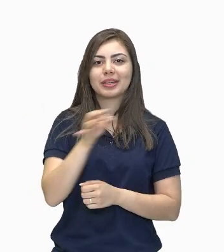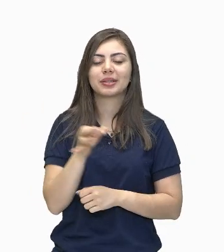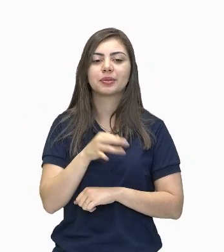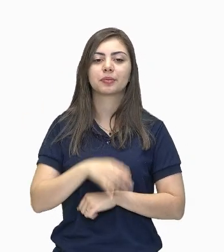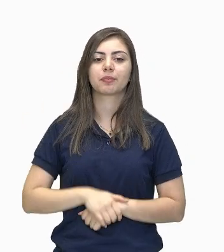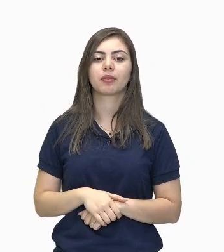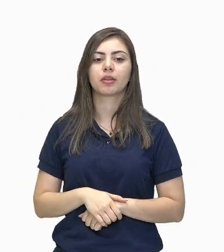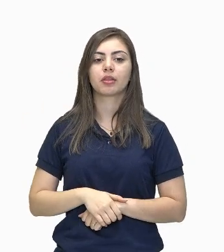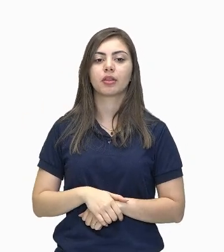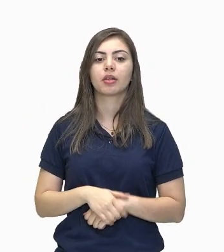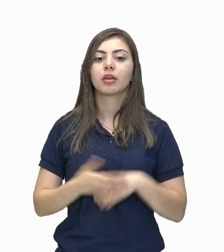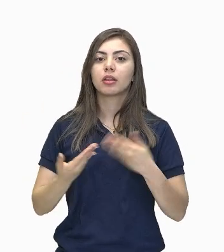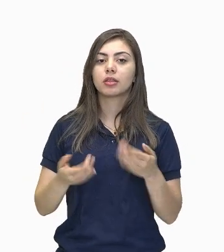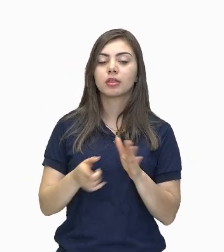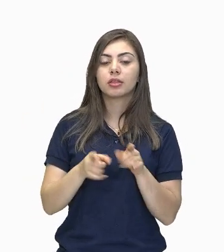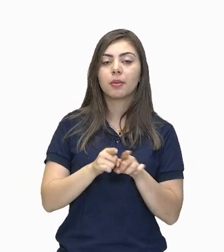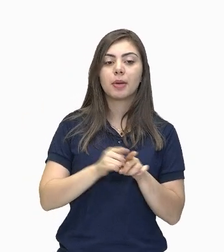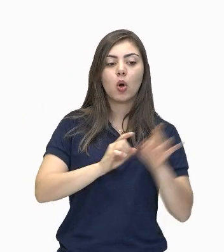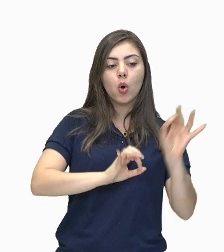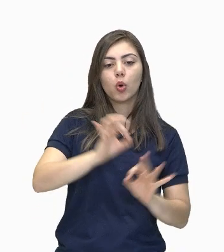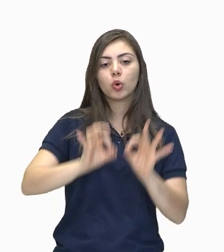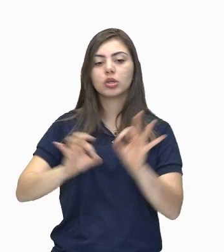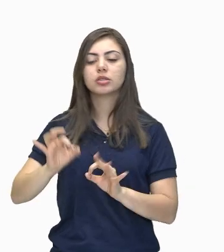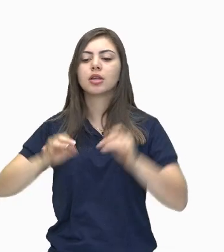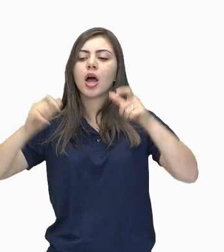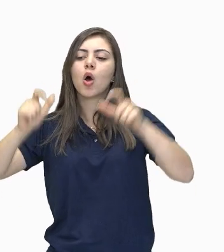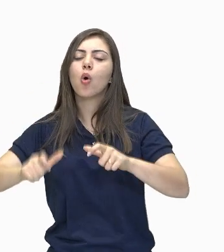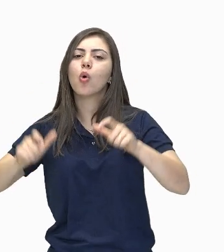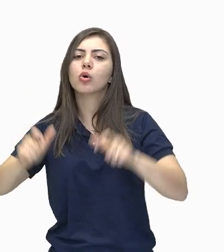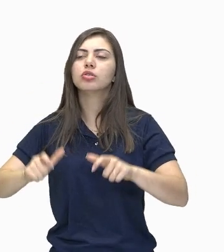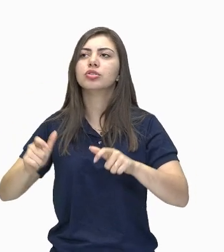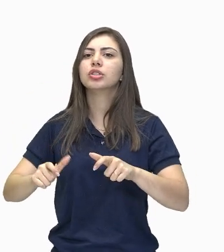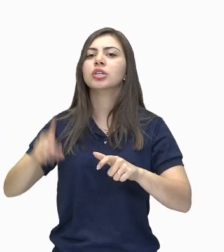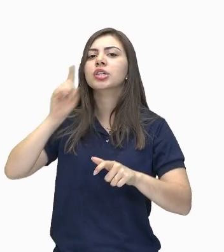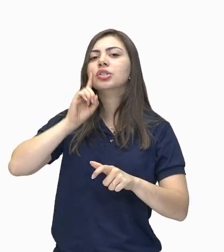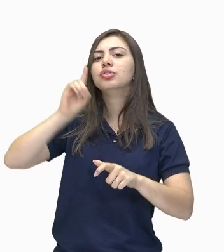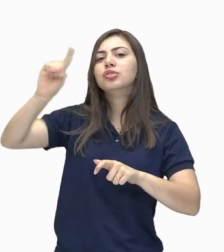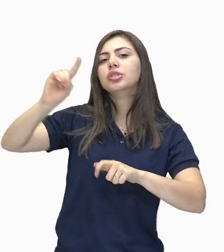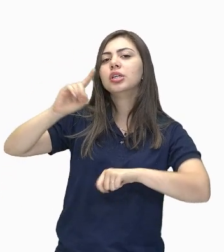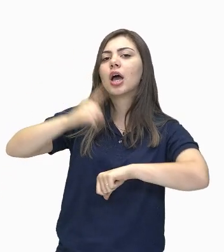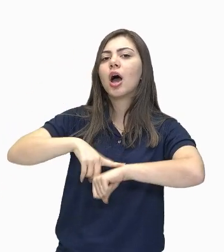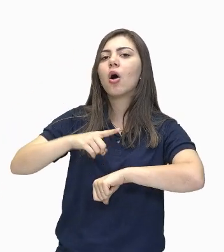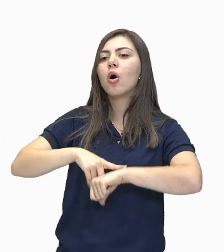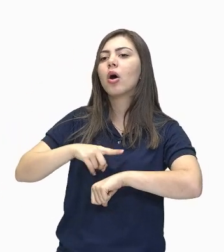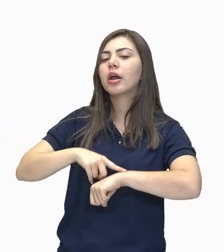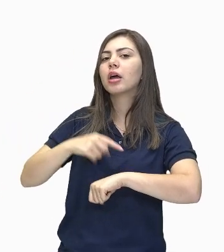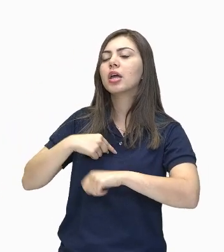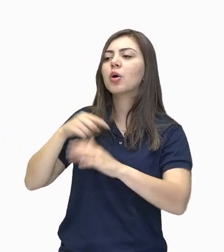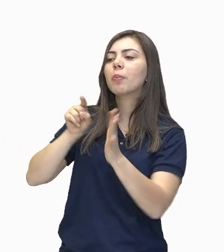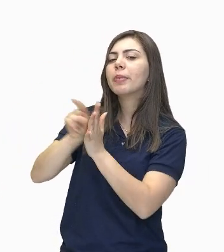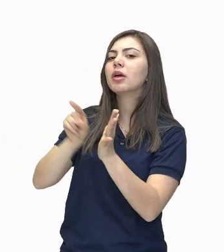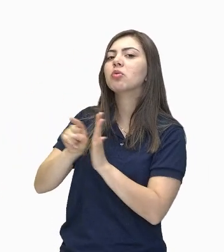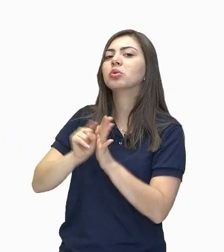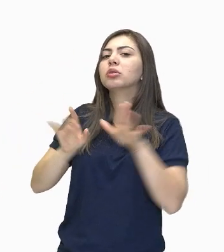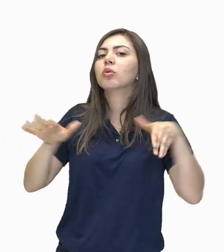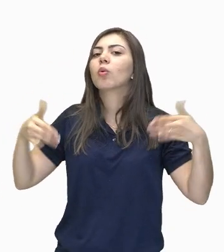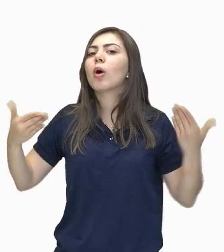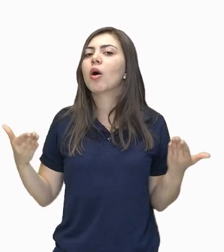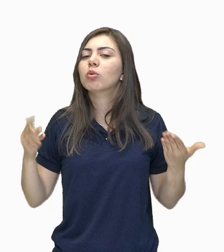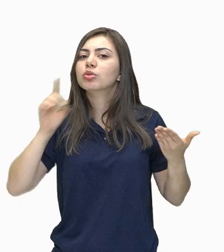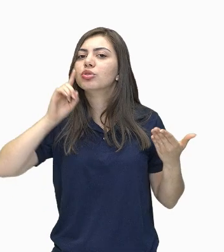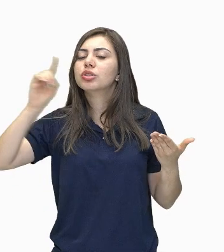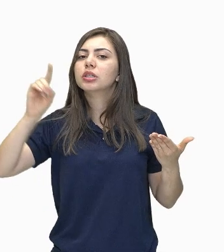Organizar a logística da coleta, né, quando e onde, com quem será aplicada, né, para onde, se vai ser numa